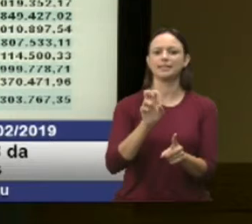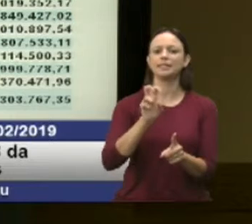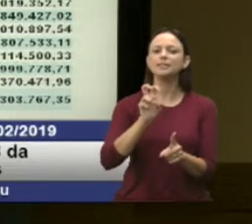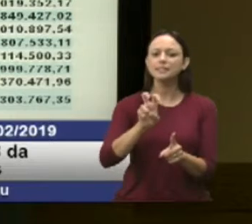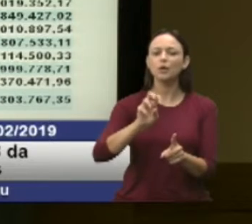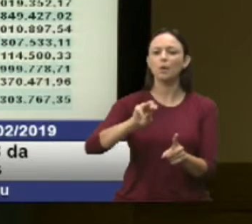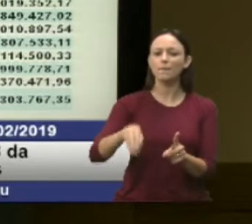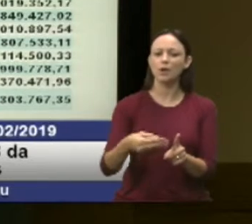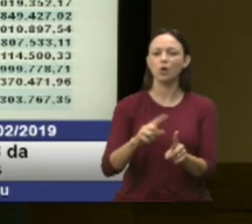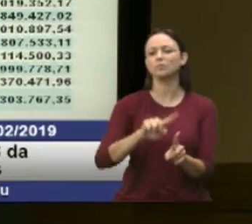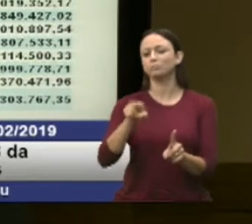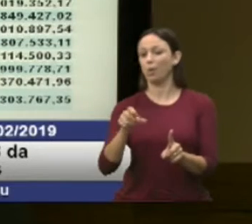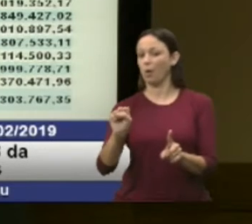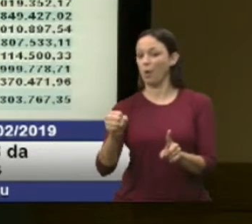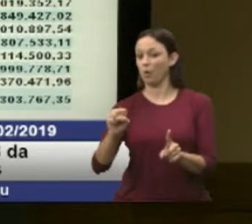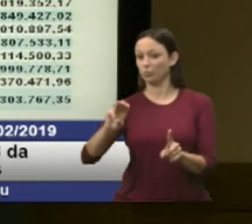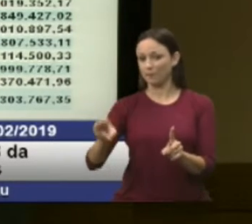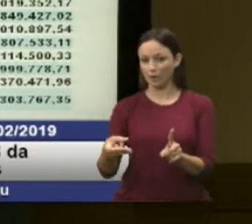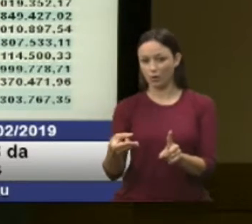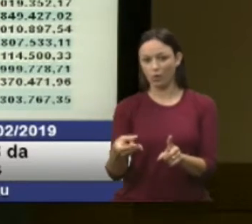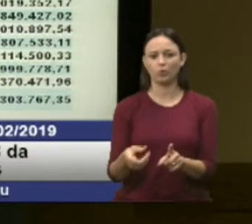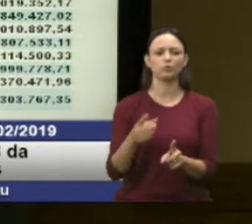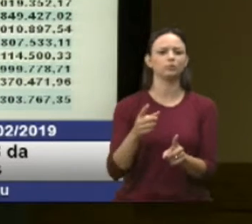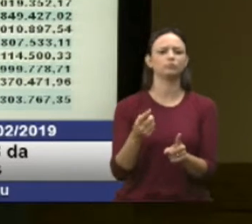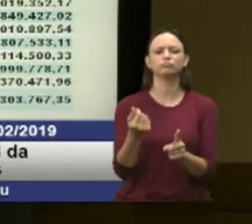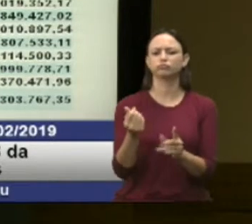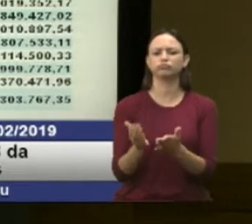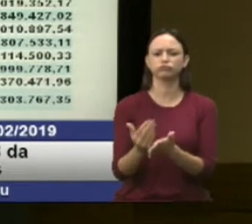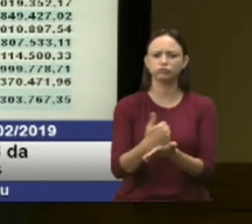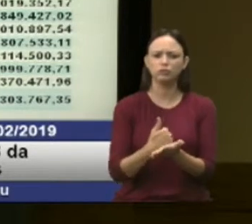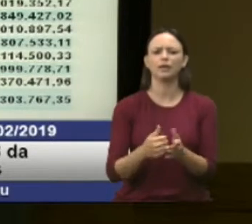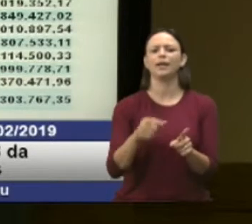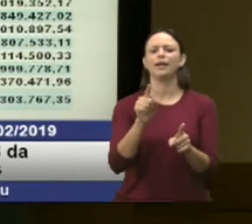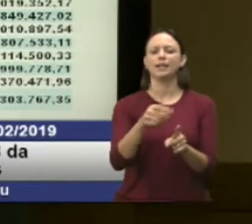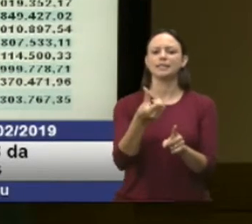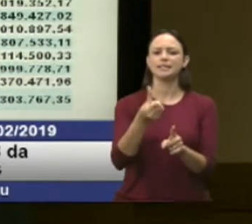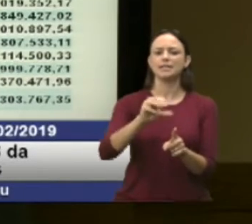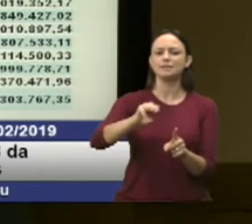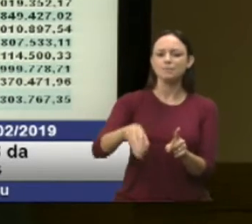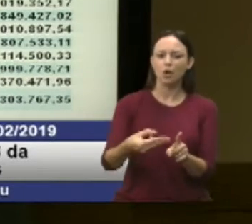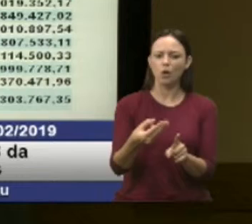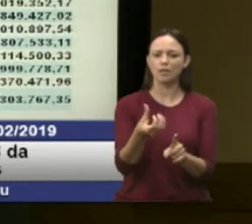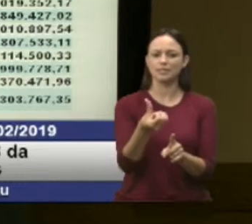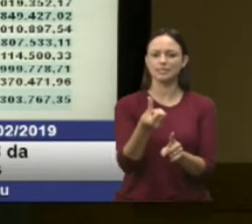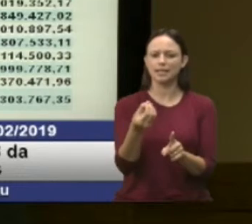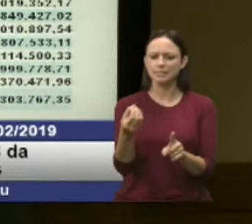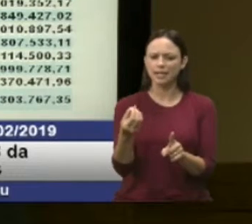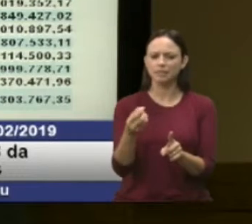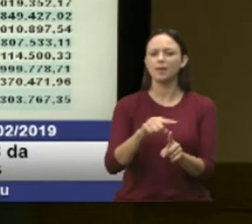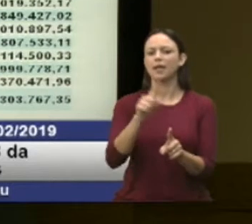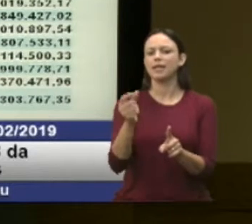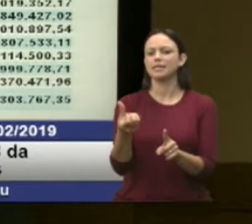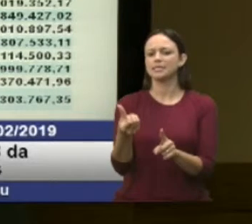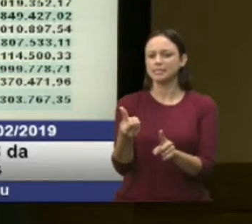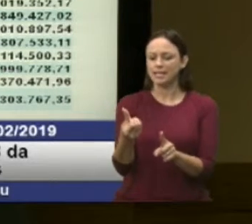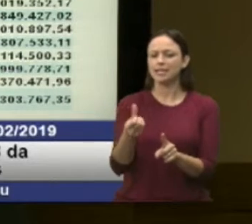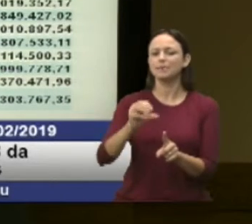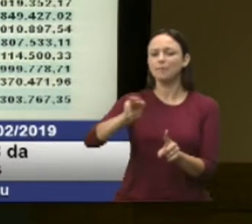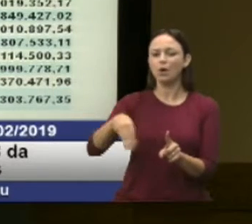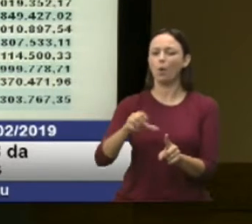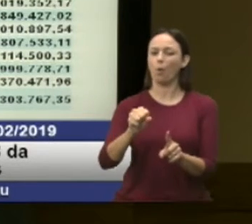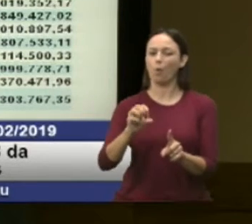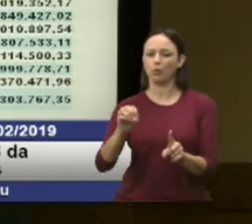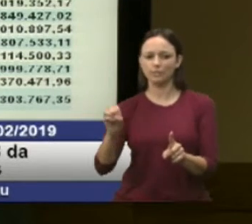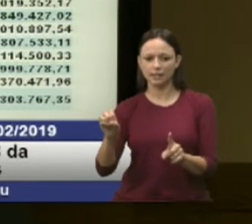400 para 8, receitas de contribuição 6 milhões e 600 para 6 milhões e 800,